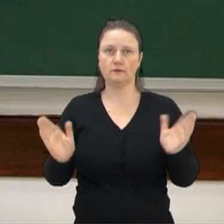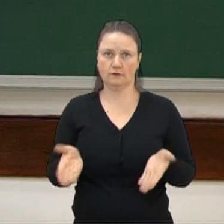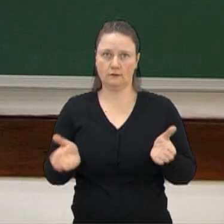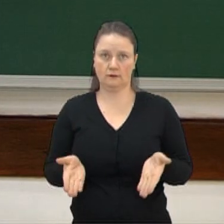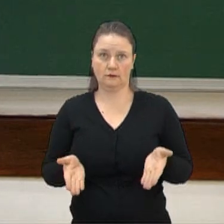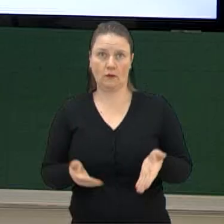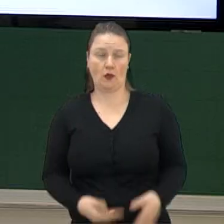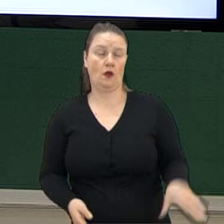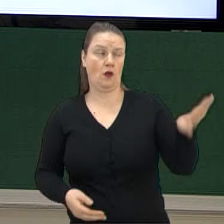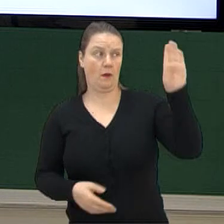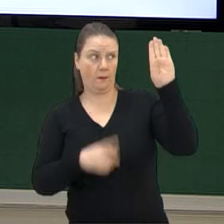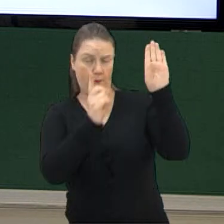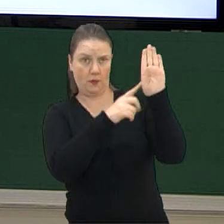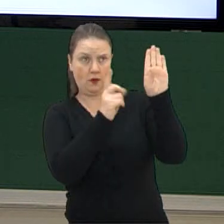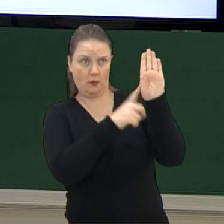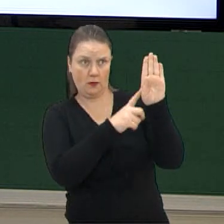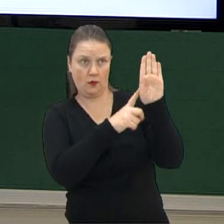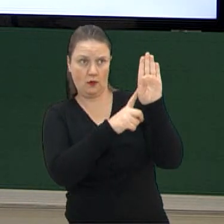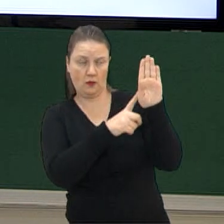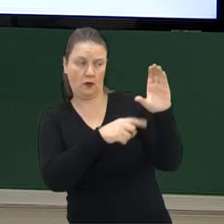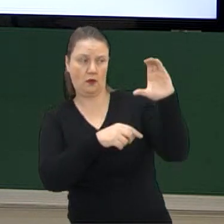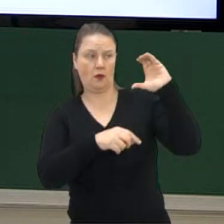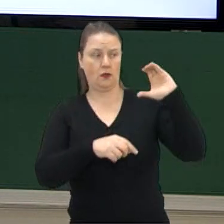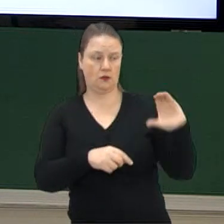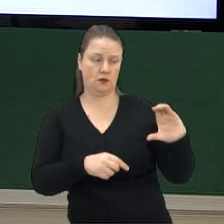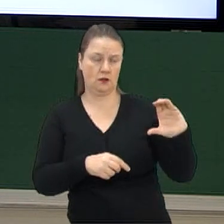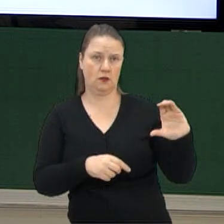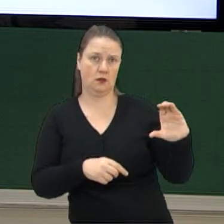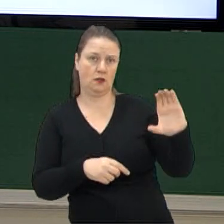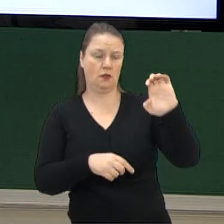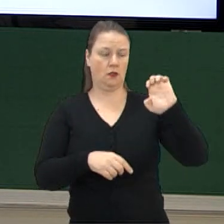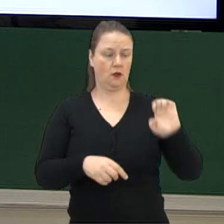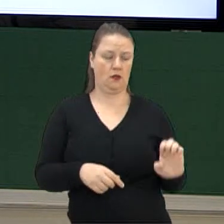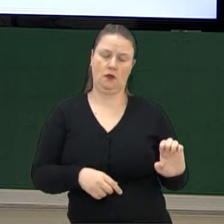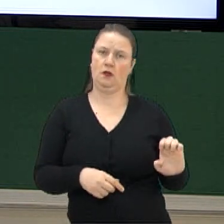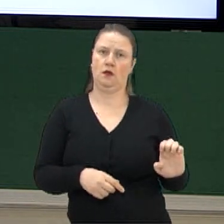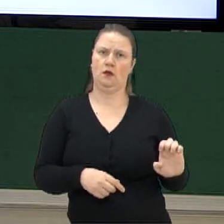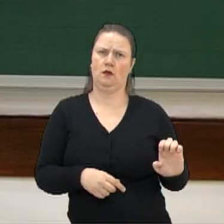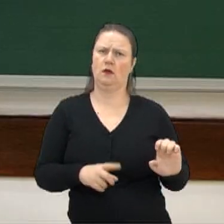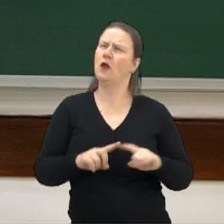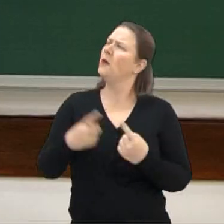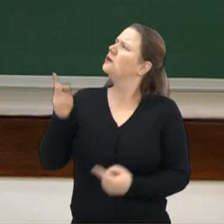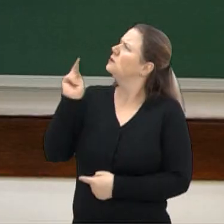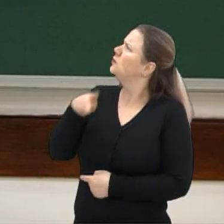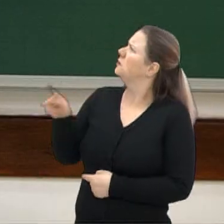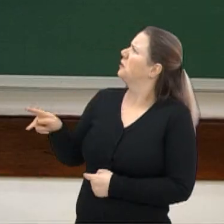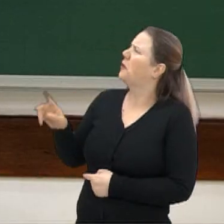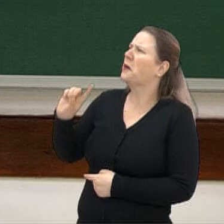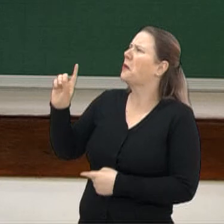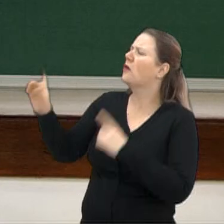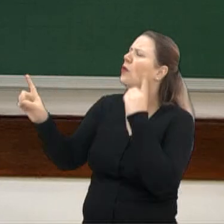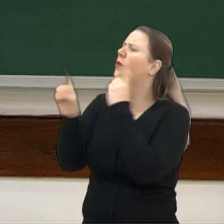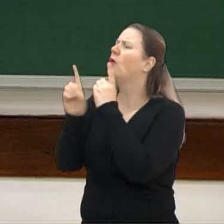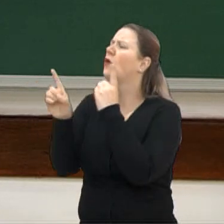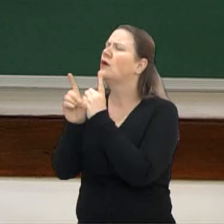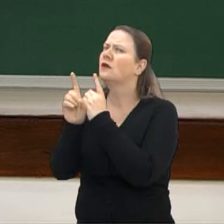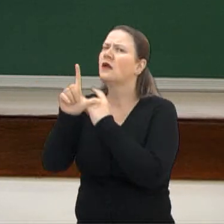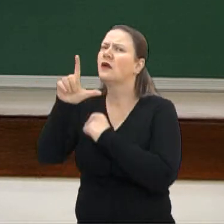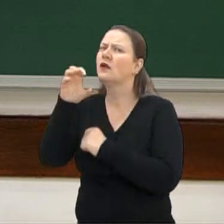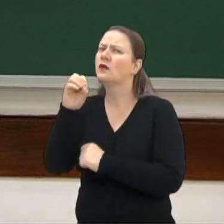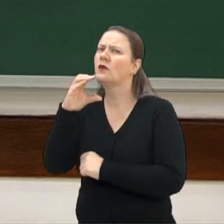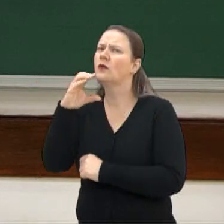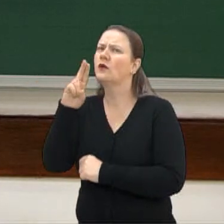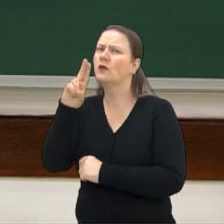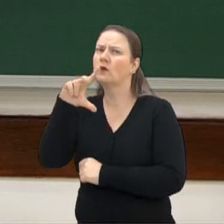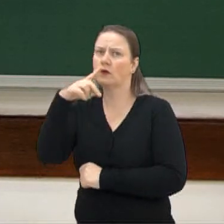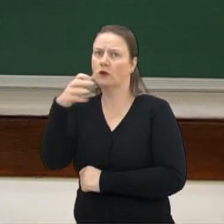letra B, letra C e letra E. Mas, professor, não era para achar as locuções adverbiais? Sim, era para você achar,